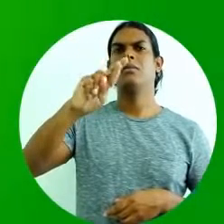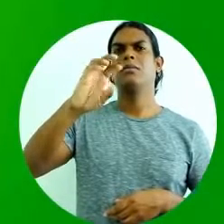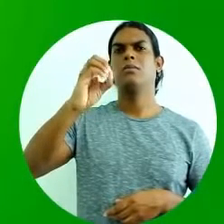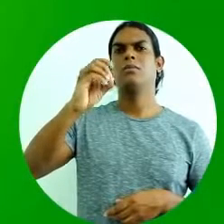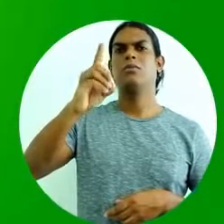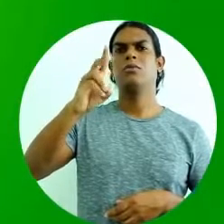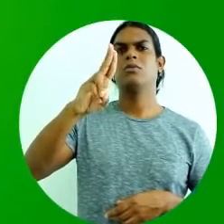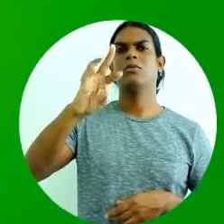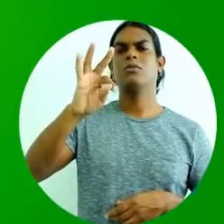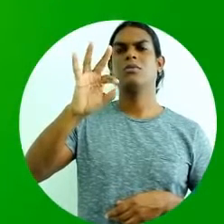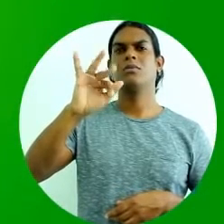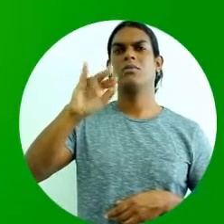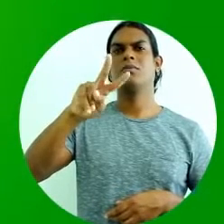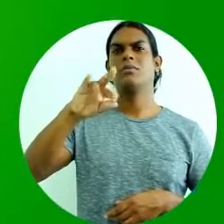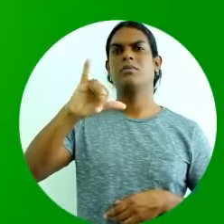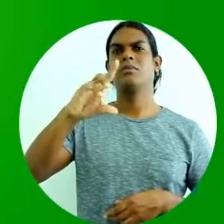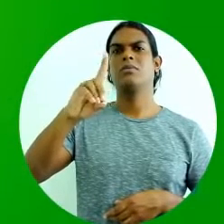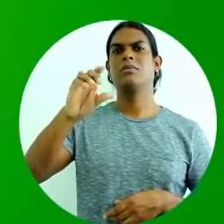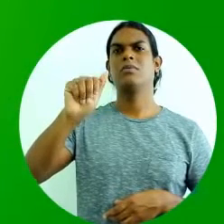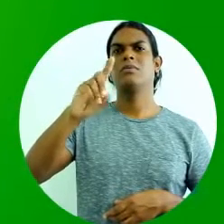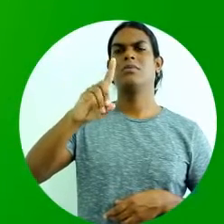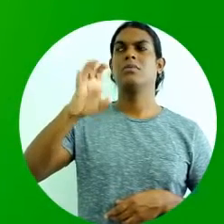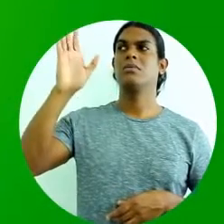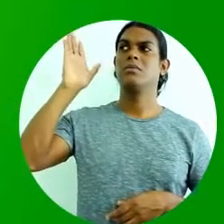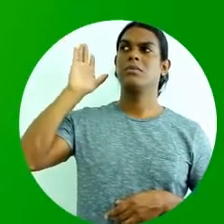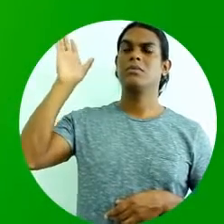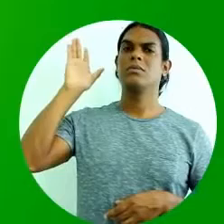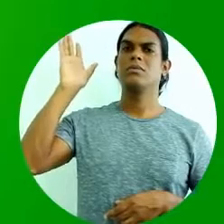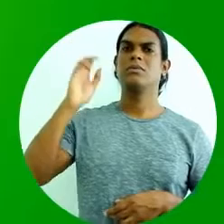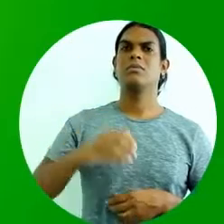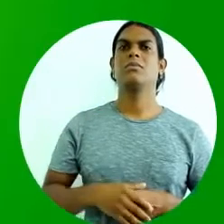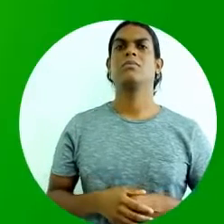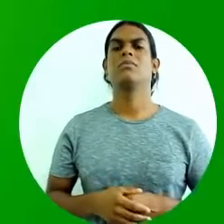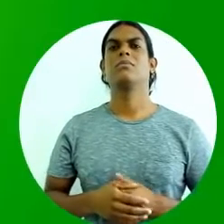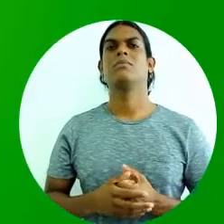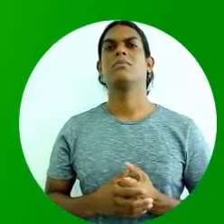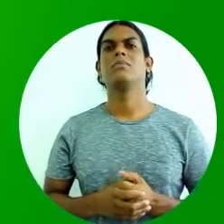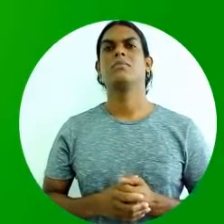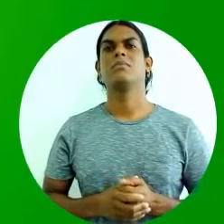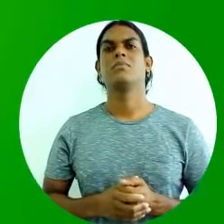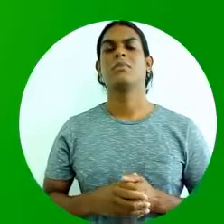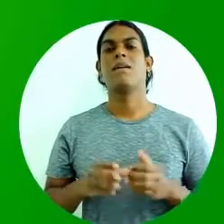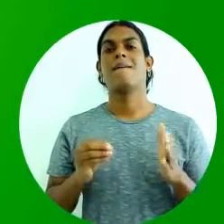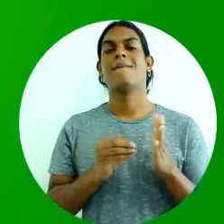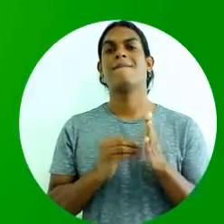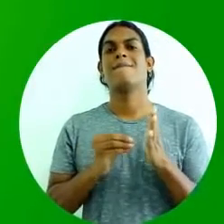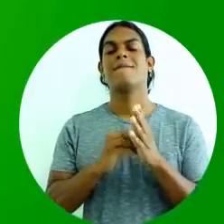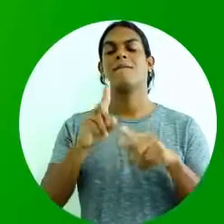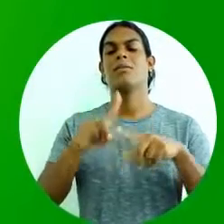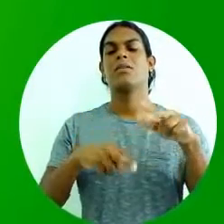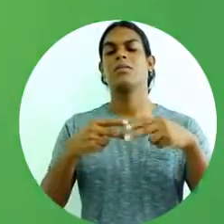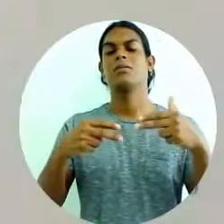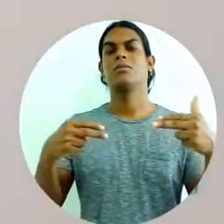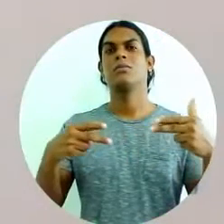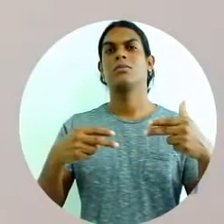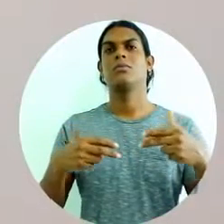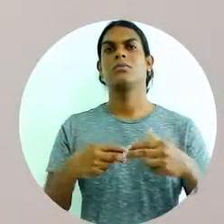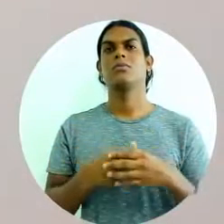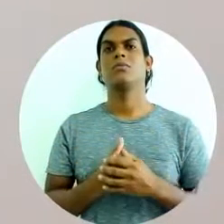slide, o stockout. O que é o stockout? É a descontinuidade de um produto, a falta de um